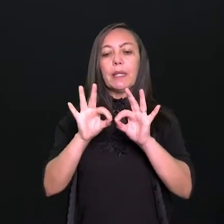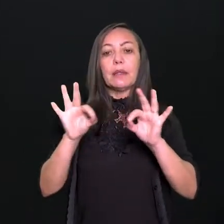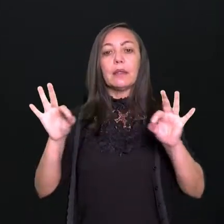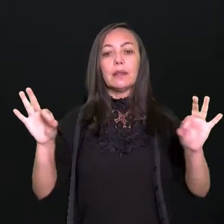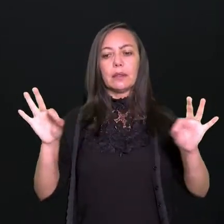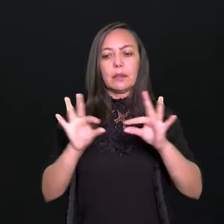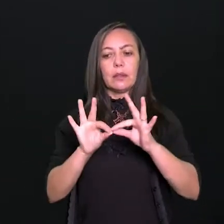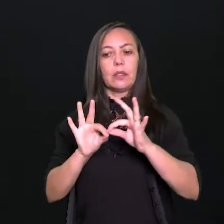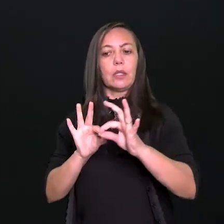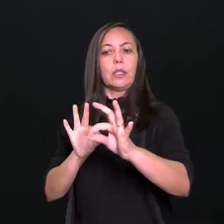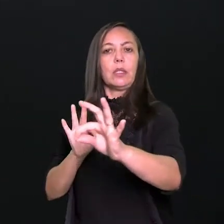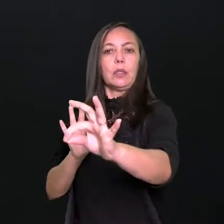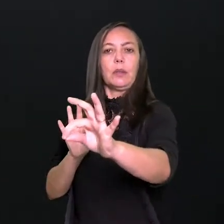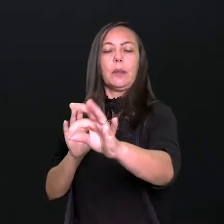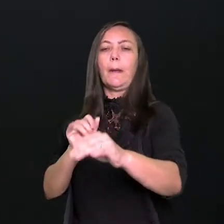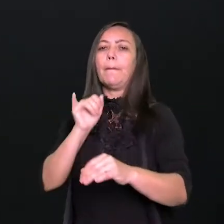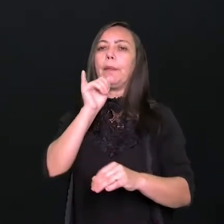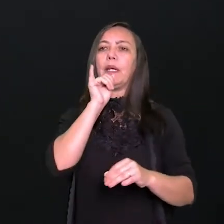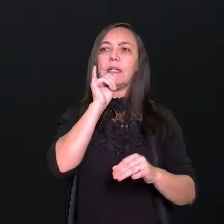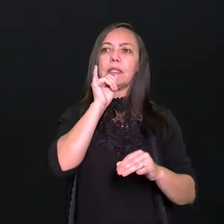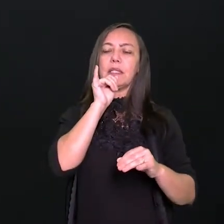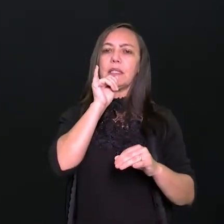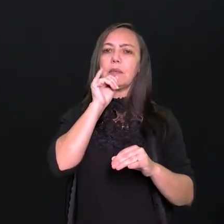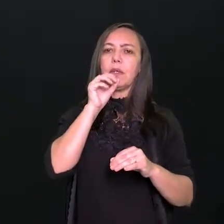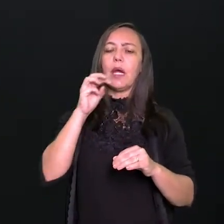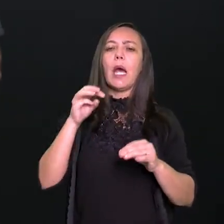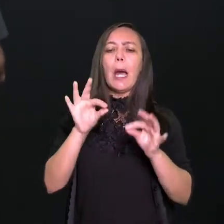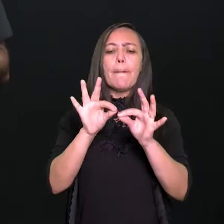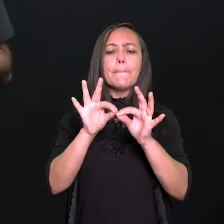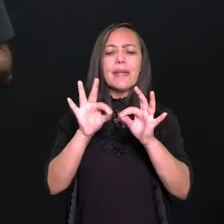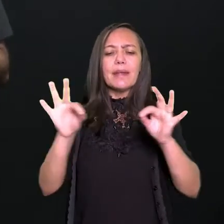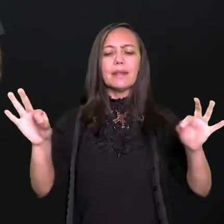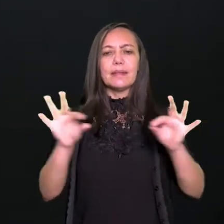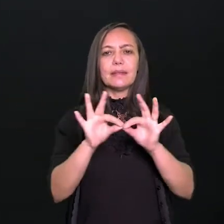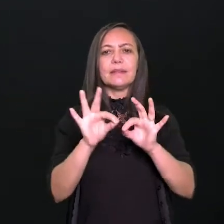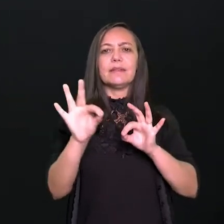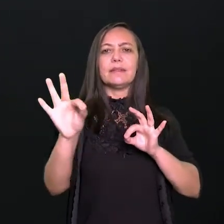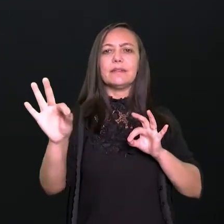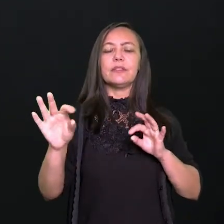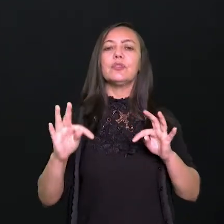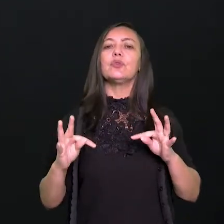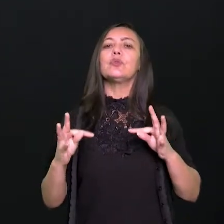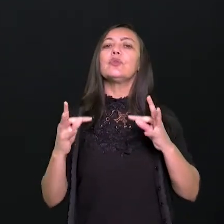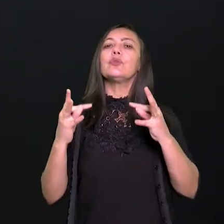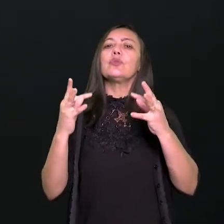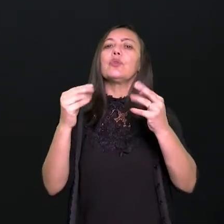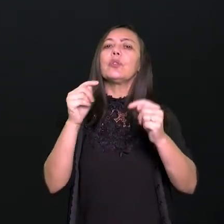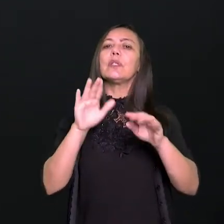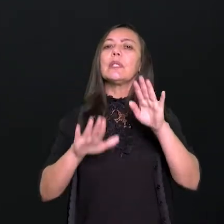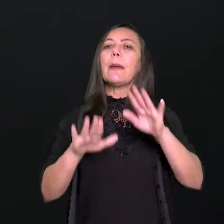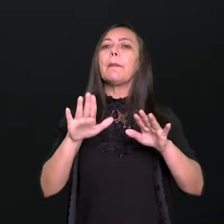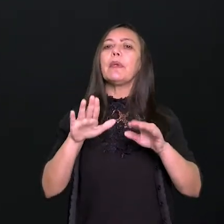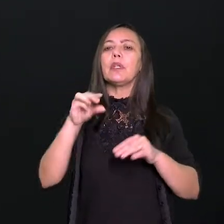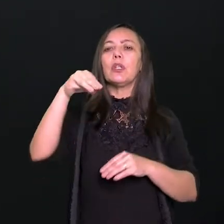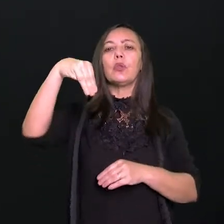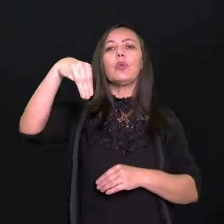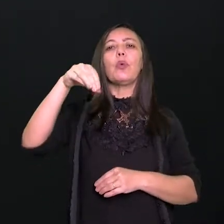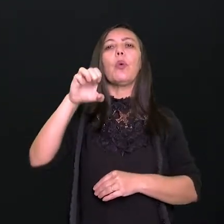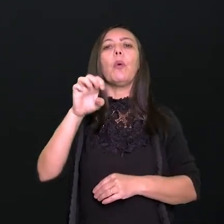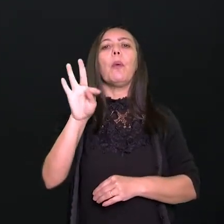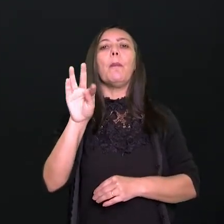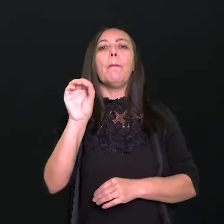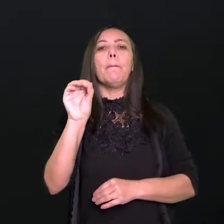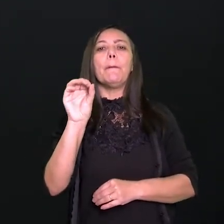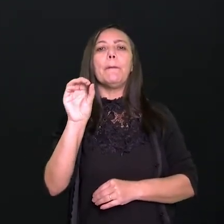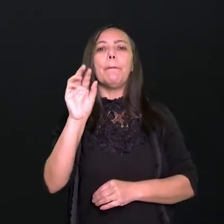de comprimento. Quer dizer que essas medidas de comprimento, todas elas dependem do metro.